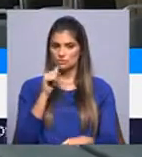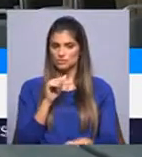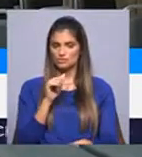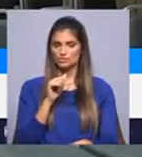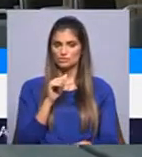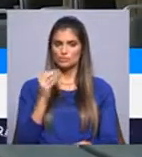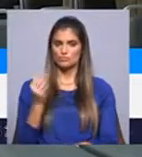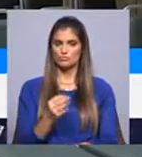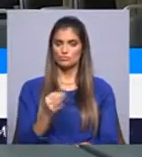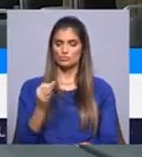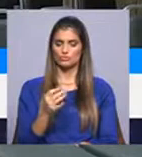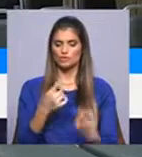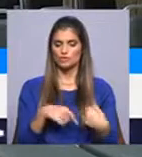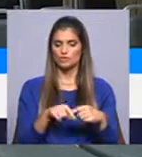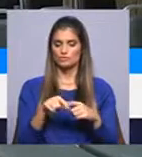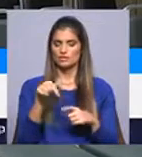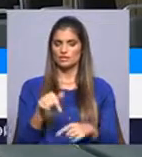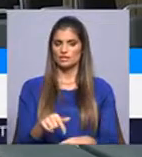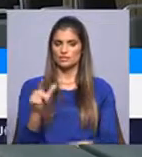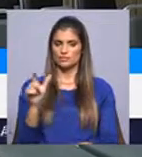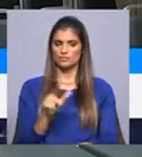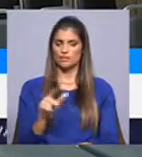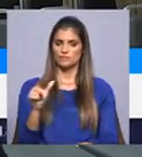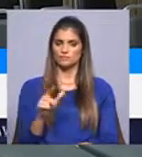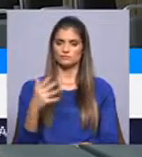do Porto, que estiveram reunidos aqui em Lisboa